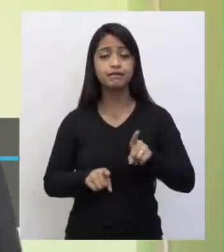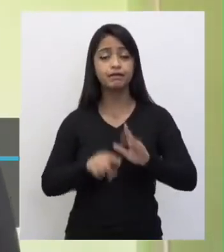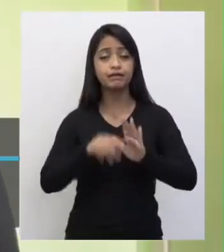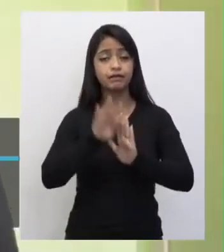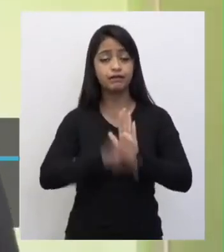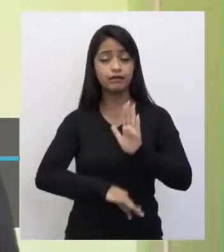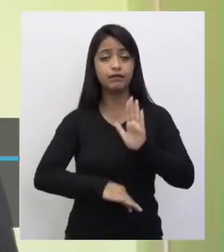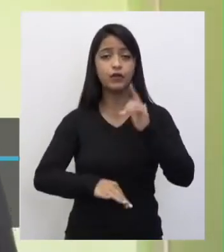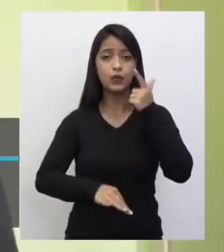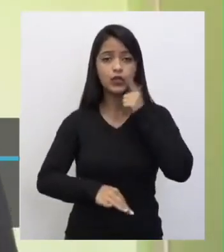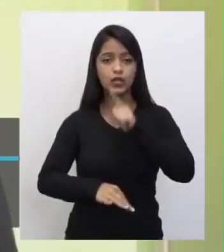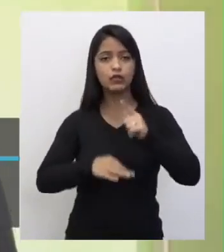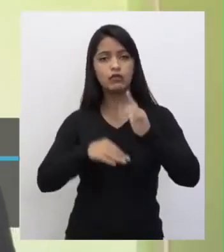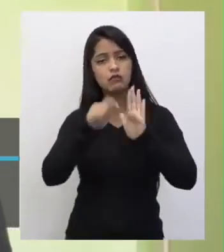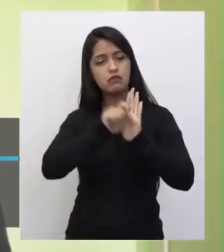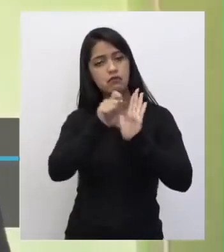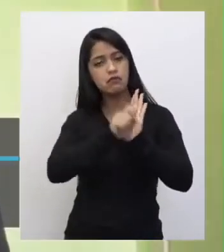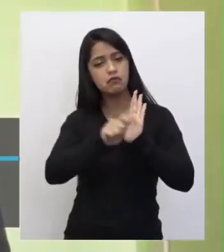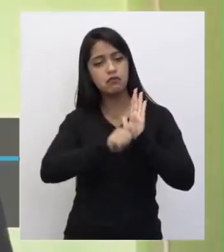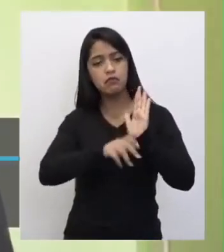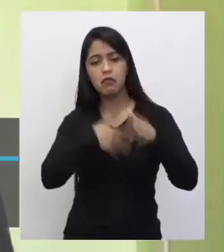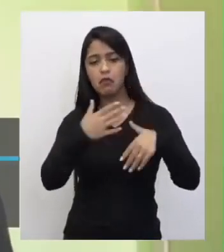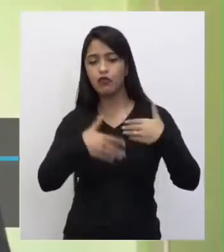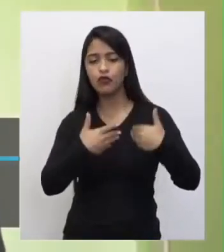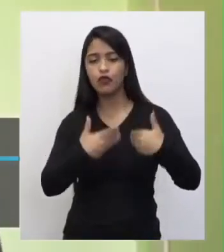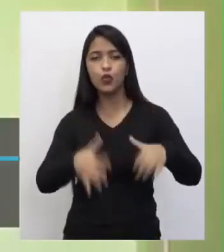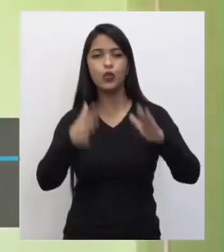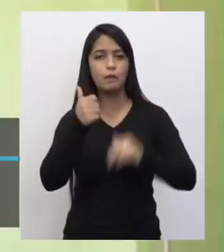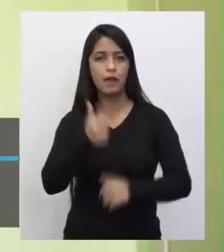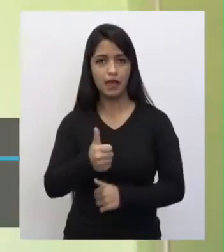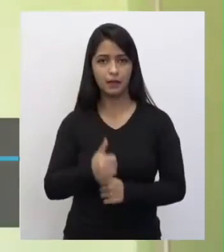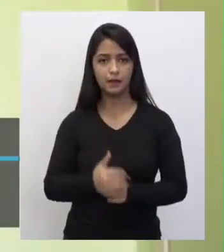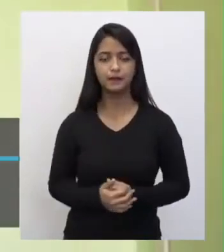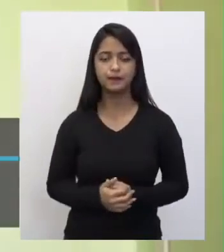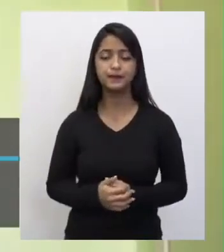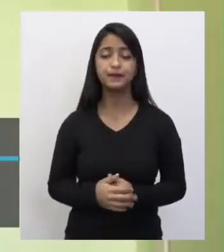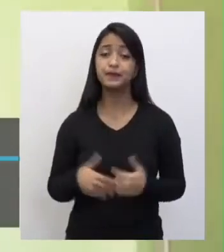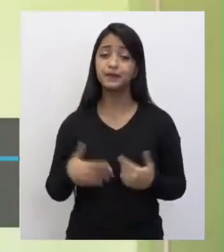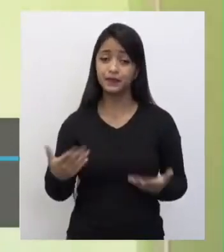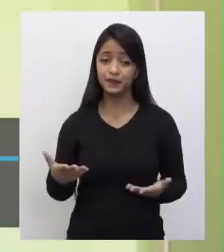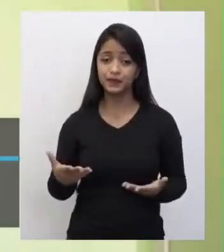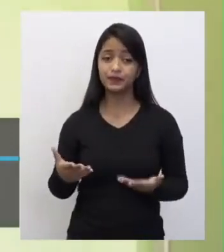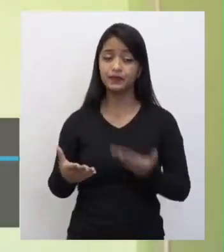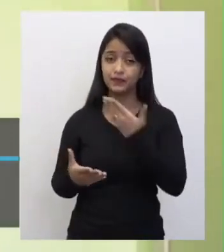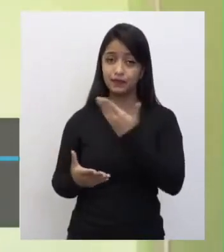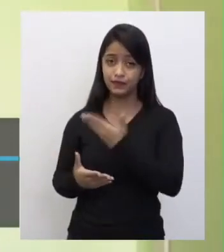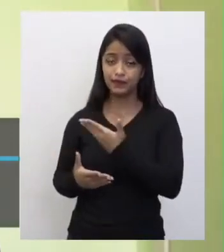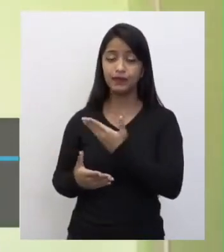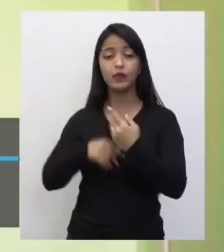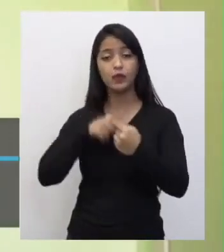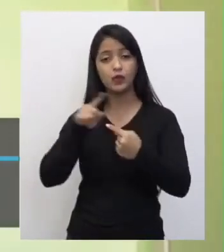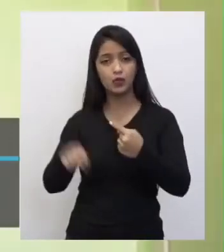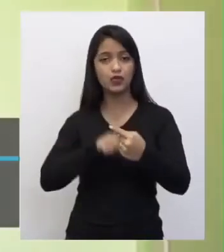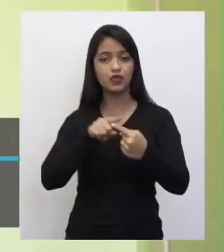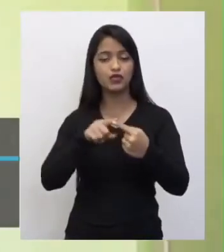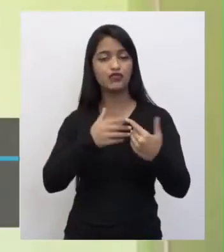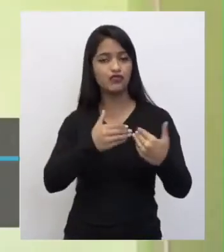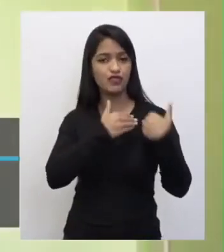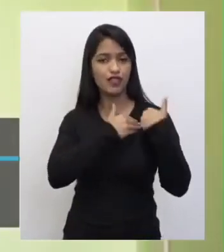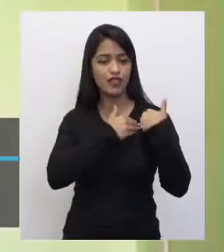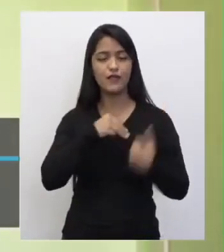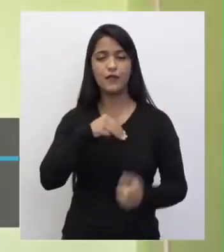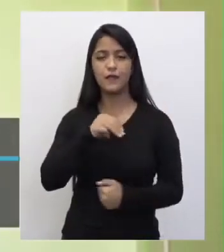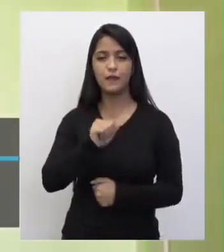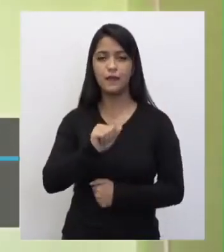que teve uma progressão em relação ao assunto. Então, essa é justamente a função desses